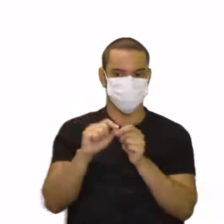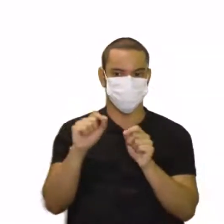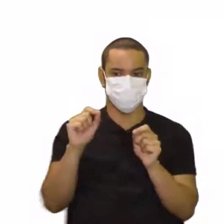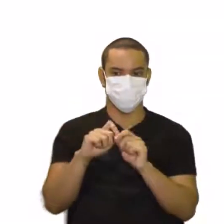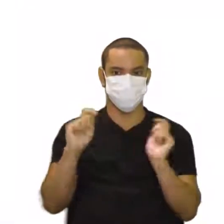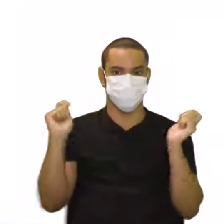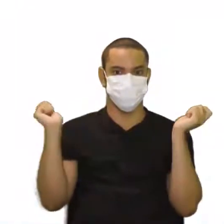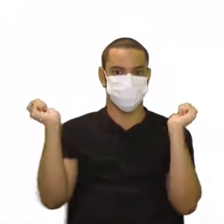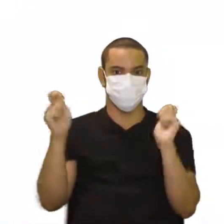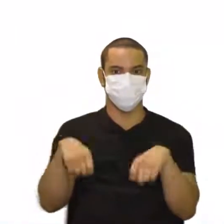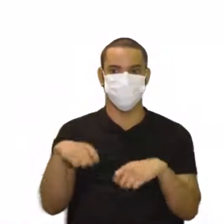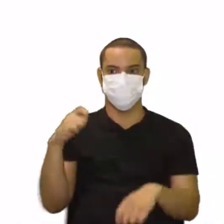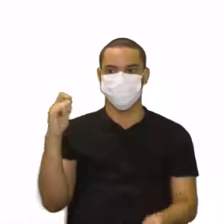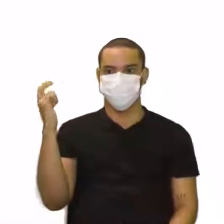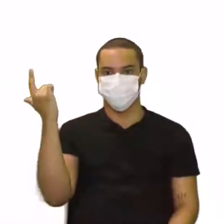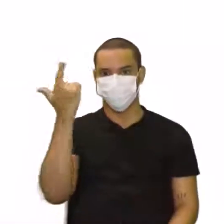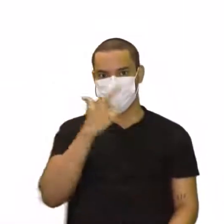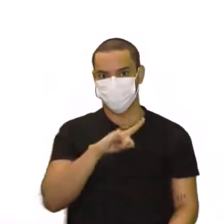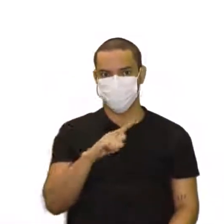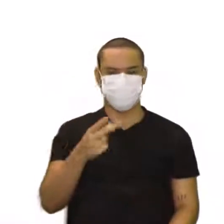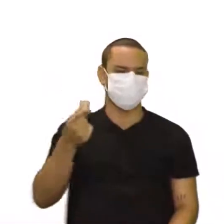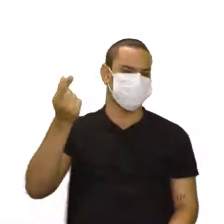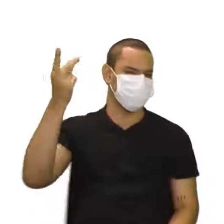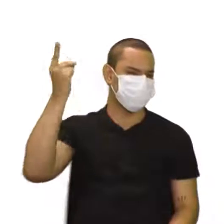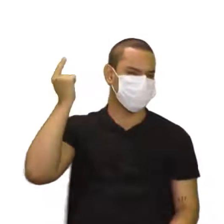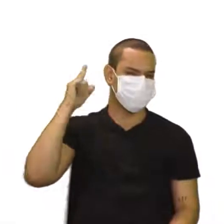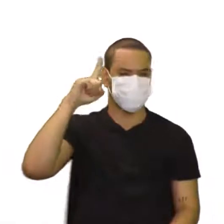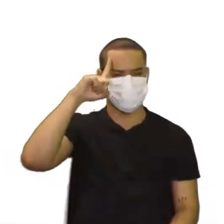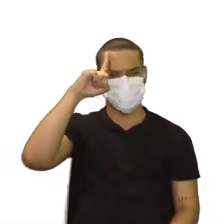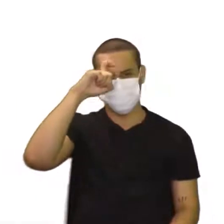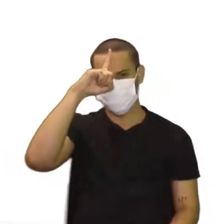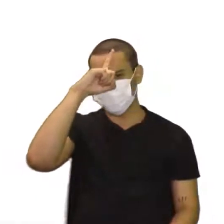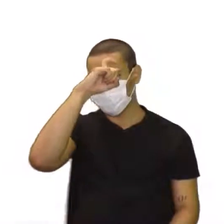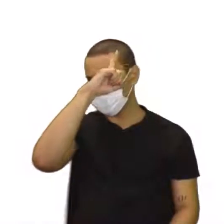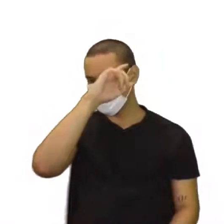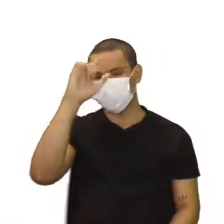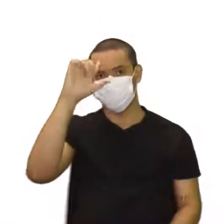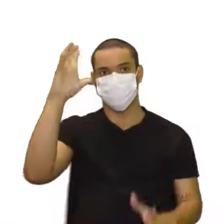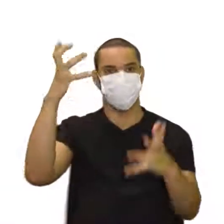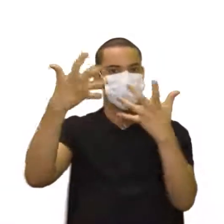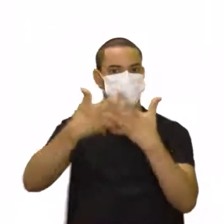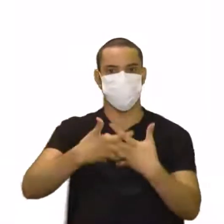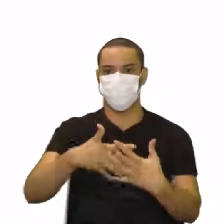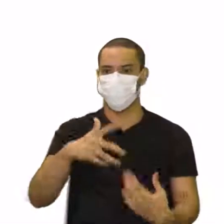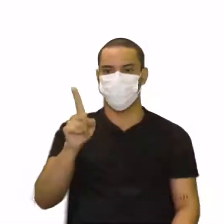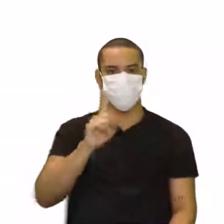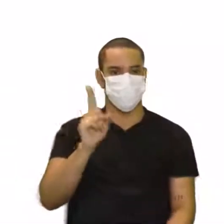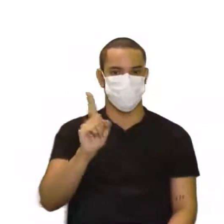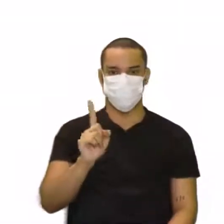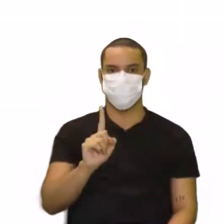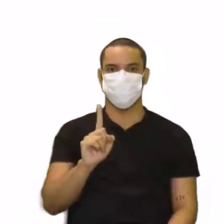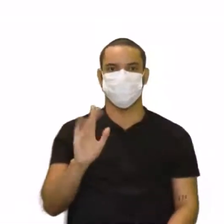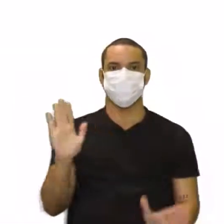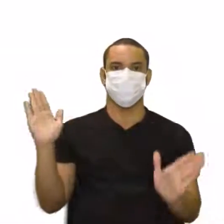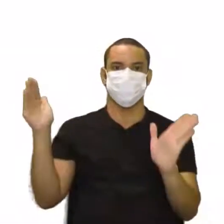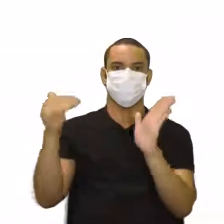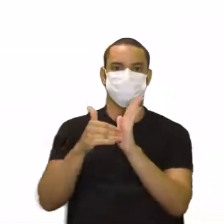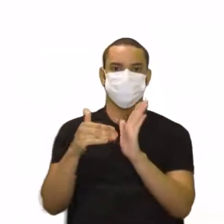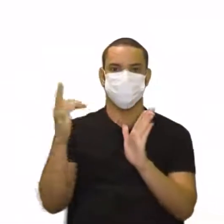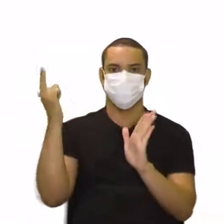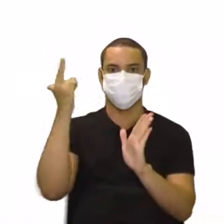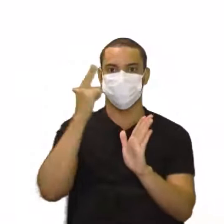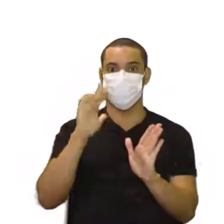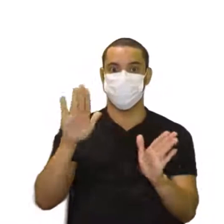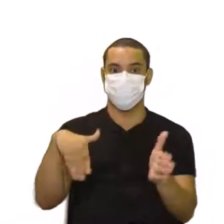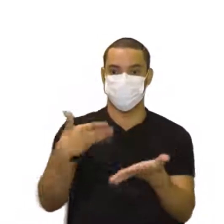fazer essa finalidade, né, pessoal? Coisa que na época não era fácil, assim, não era trivial de se pensar, ok? Até evoluir no que nós